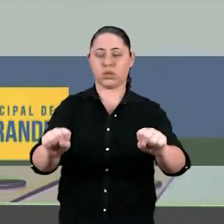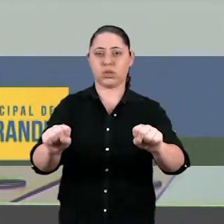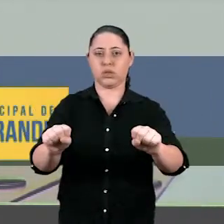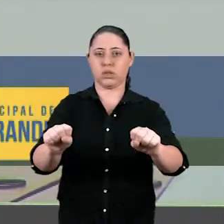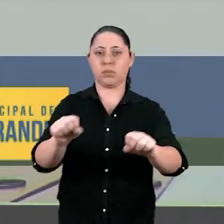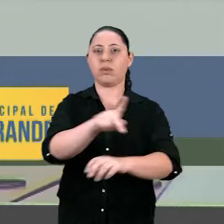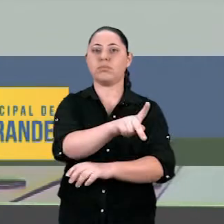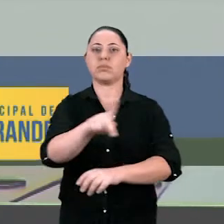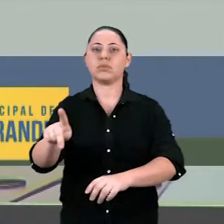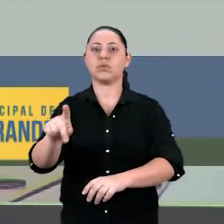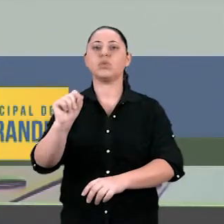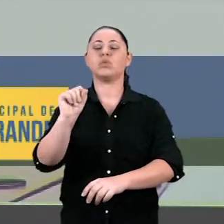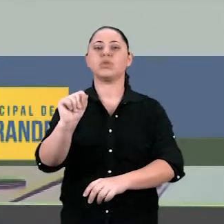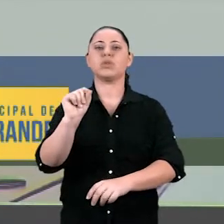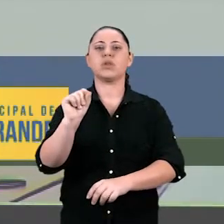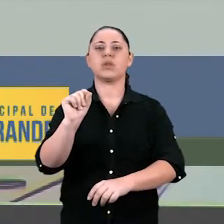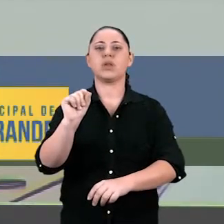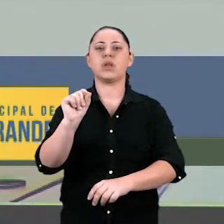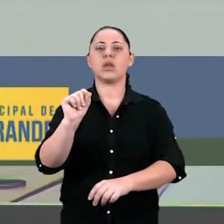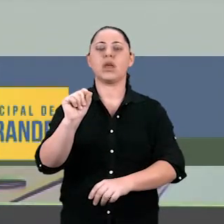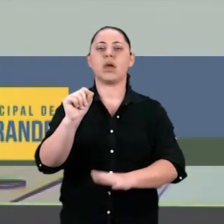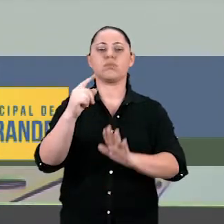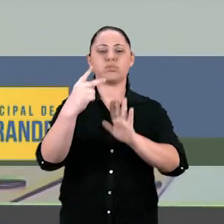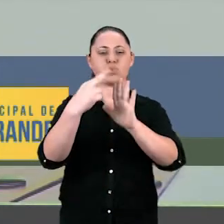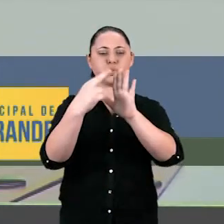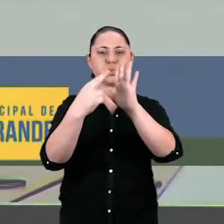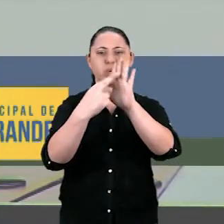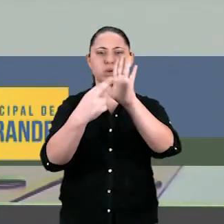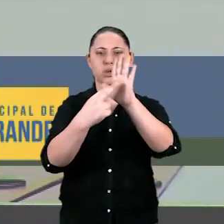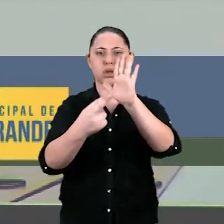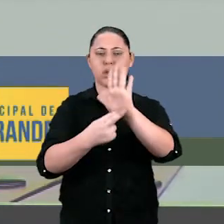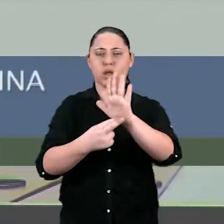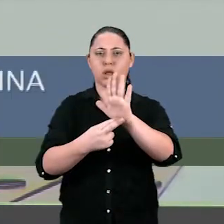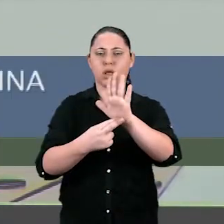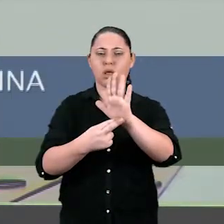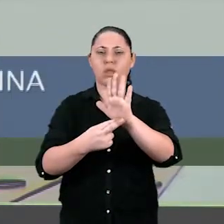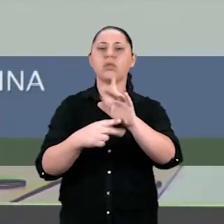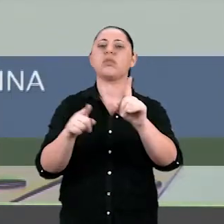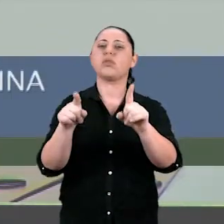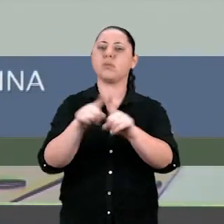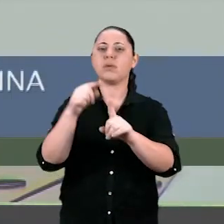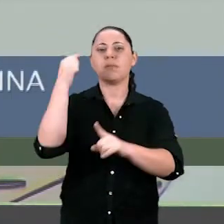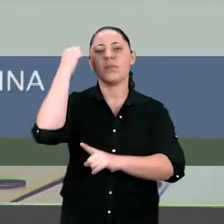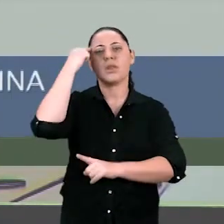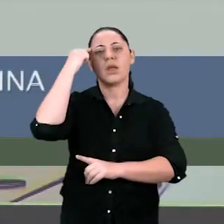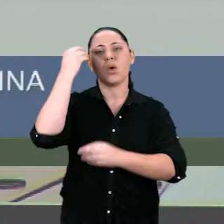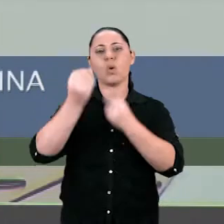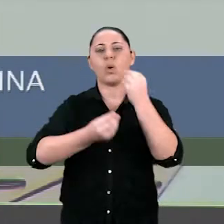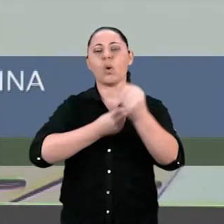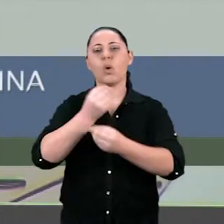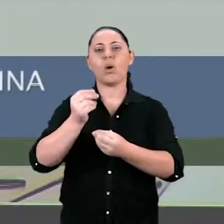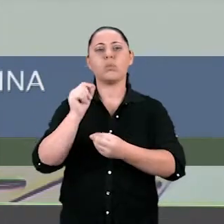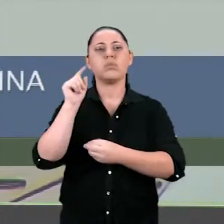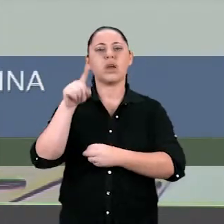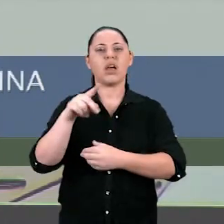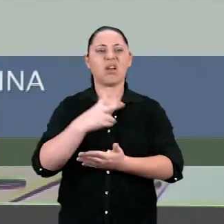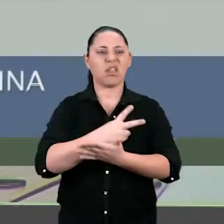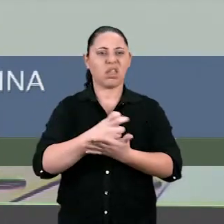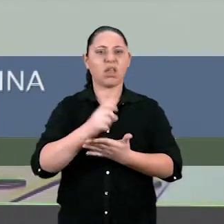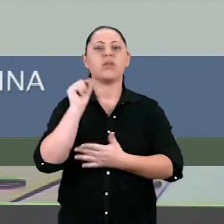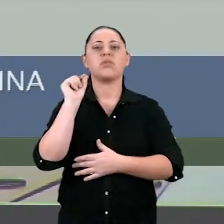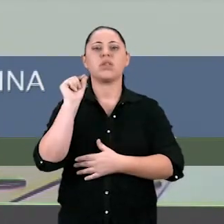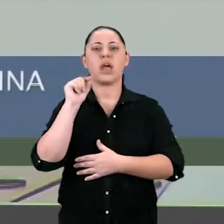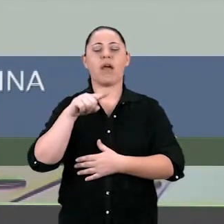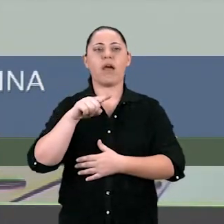elementos, né, do parlamentarismo, e pensar também como nós queremos desenhar o impeachment. Ele vai ser uma solução de último recurso